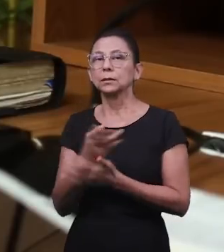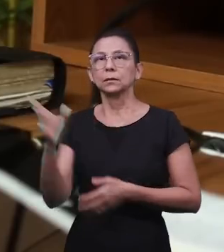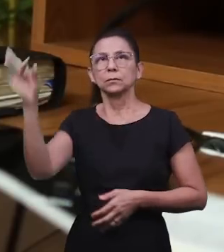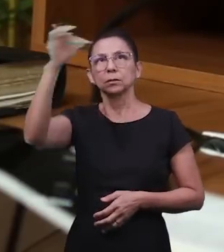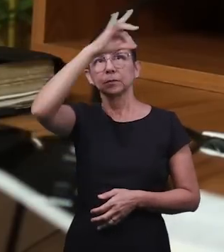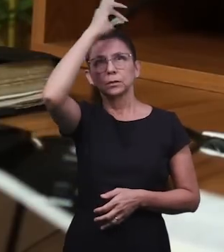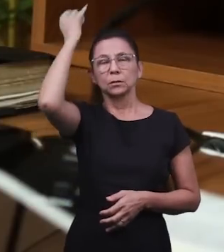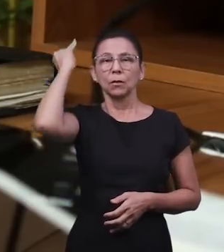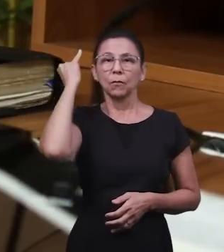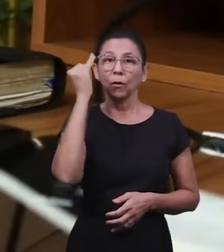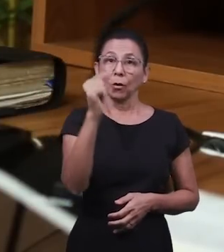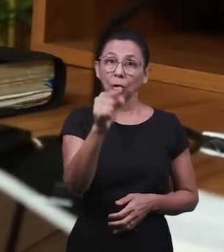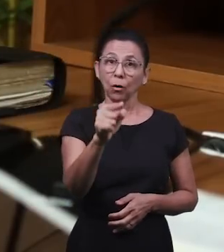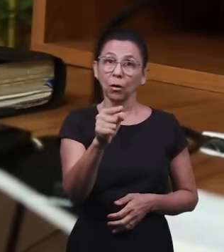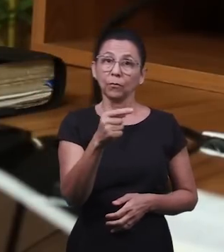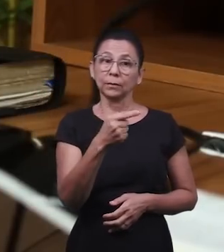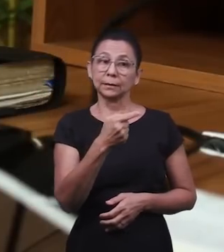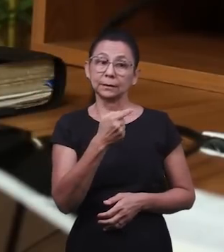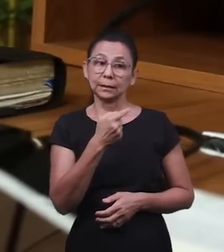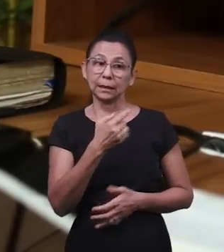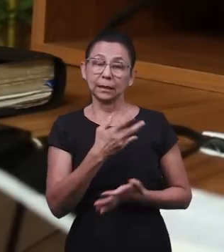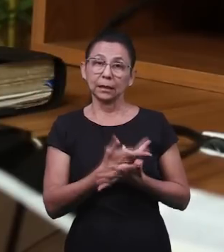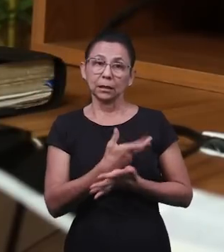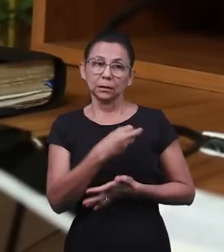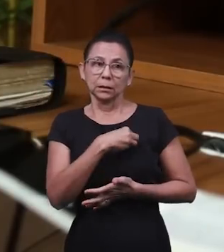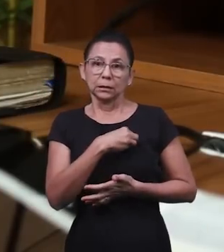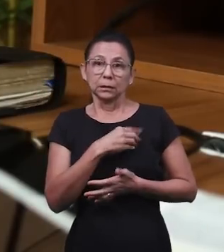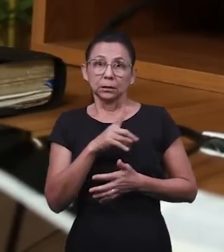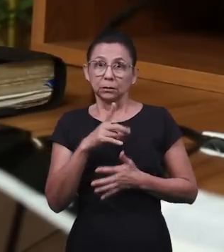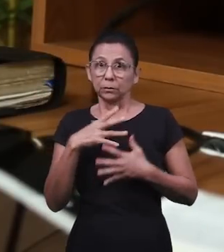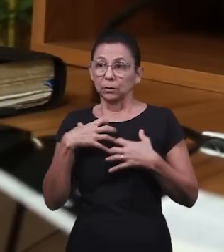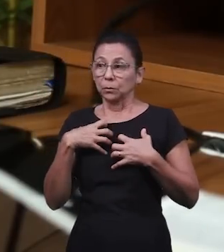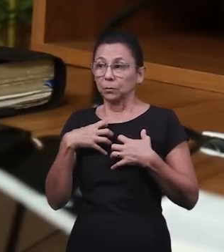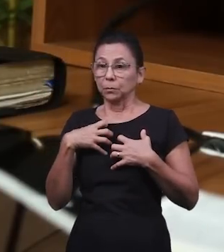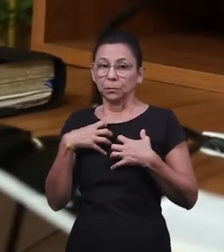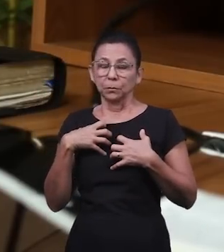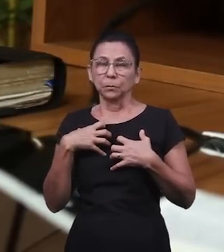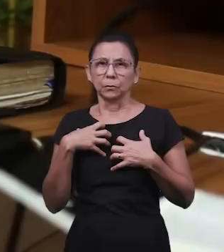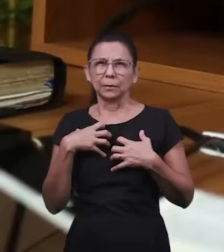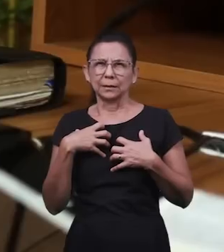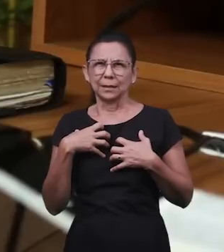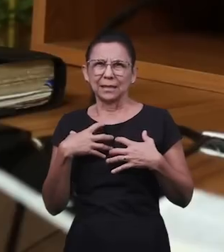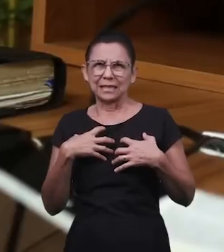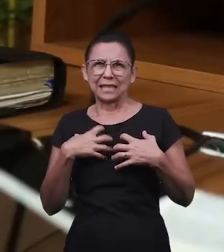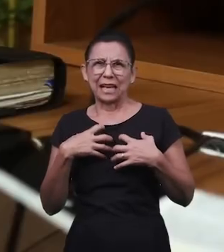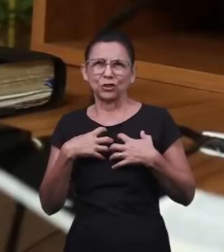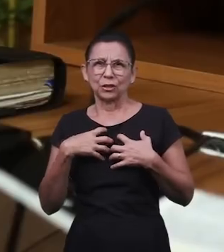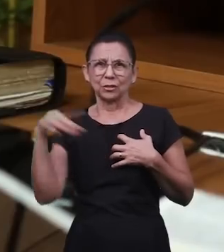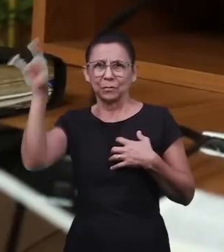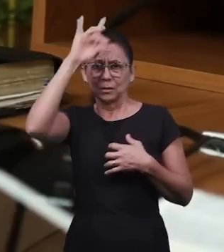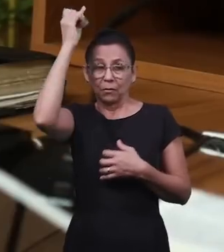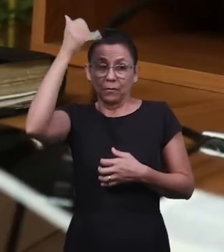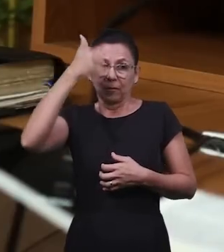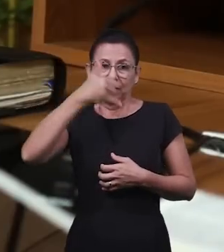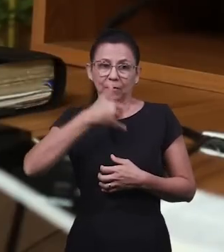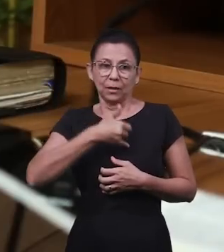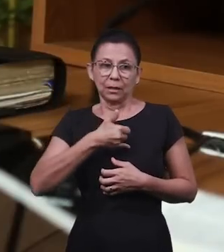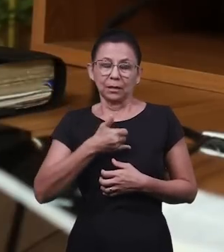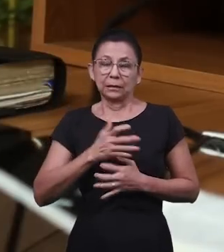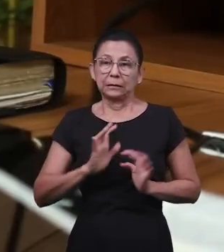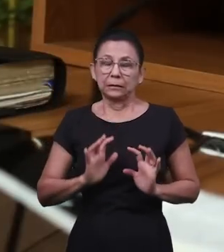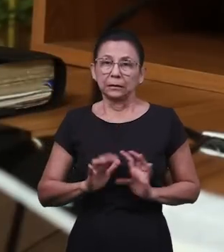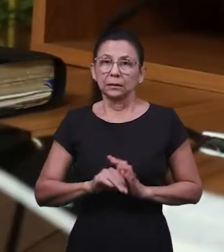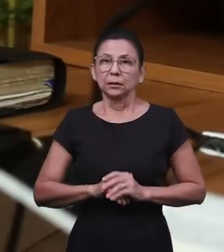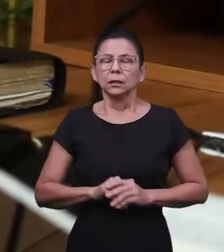fala que nós erramos. Ele está te falando, você errou nisso aqui, você fez aquele negócio que devia fazer. E você